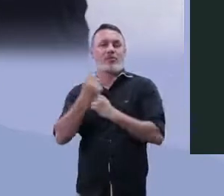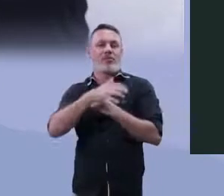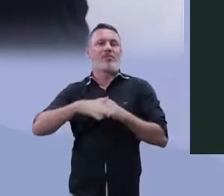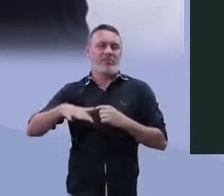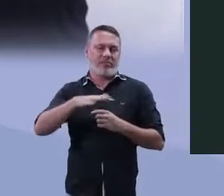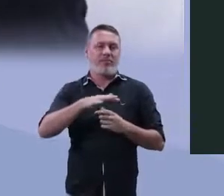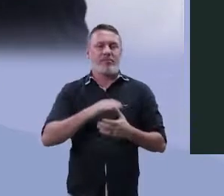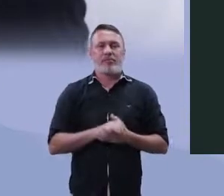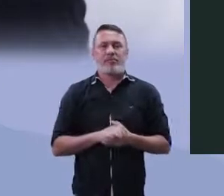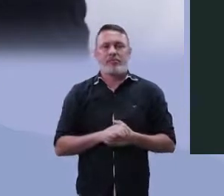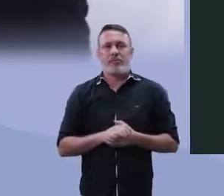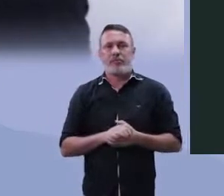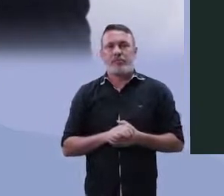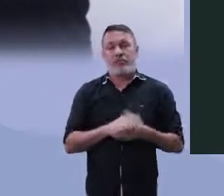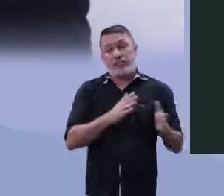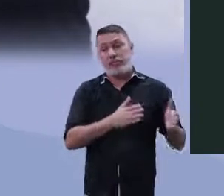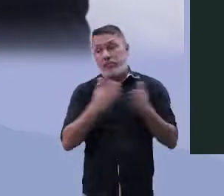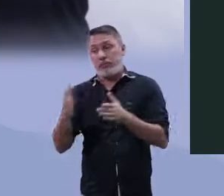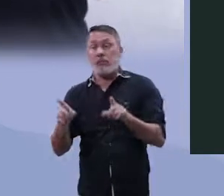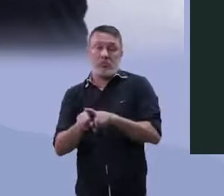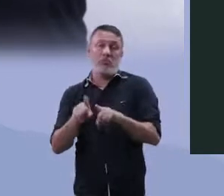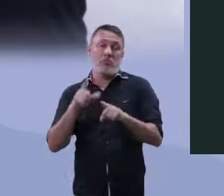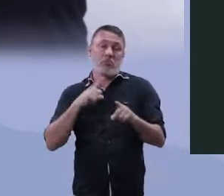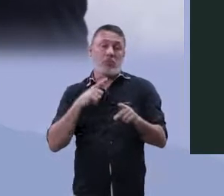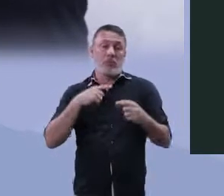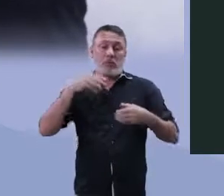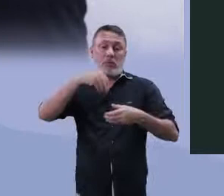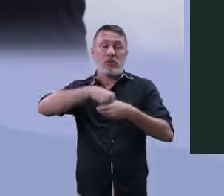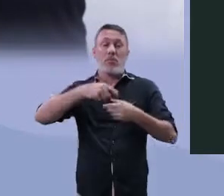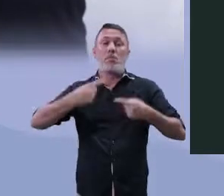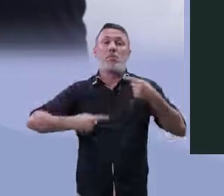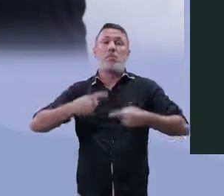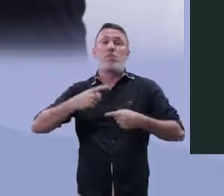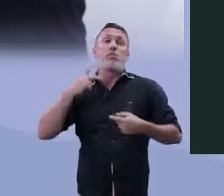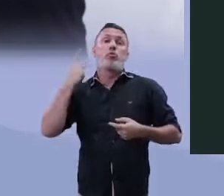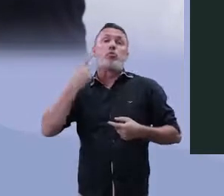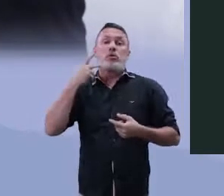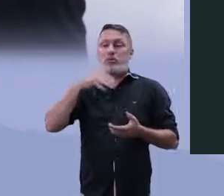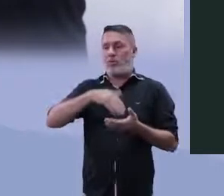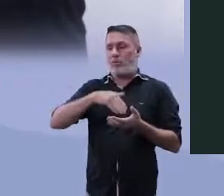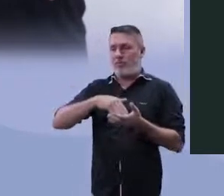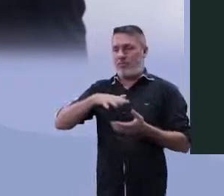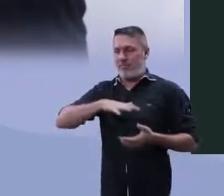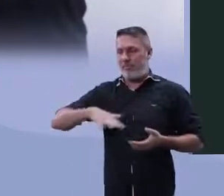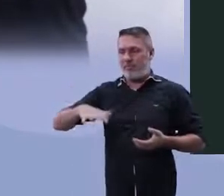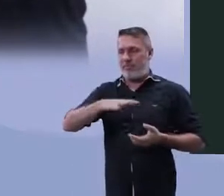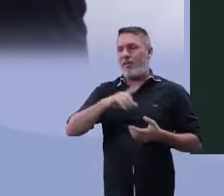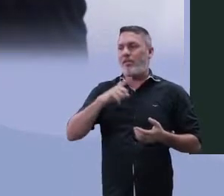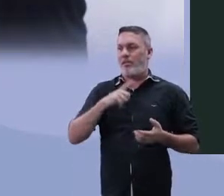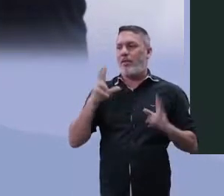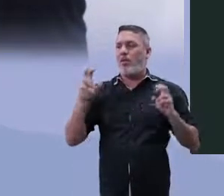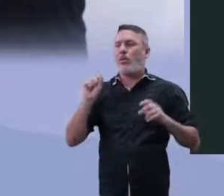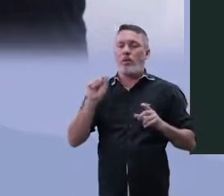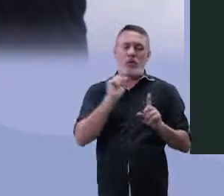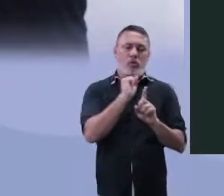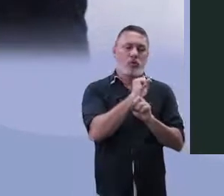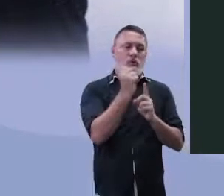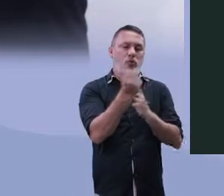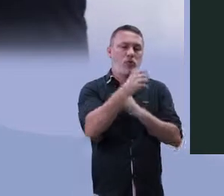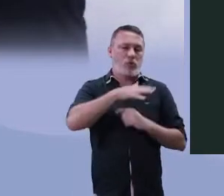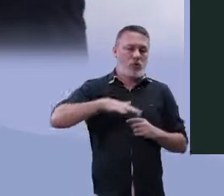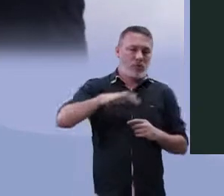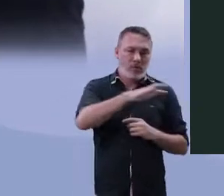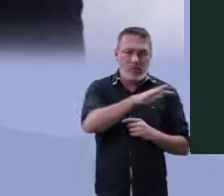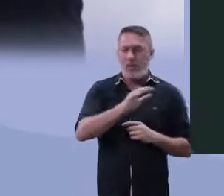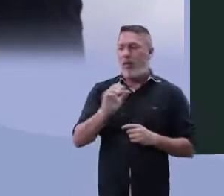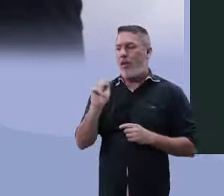né, mas inclui salário. E a representação política, que aí a gente pega embaixo, né, os socialistas e os anarquistas, que vão trabalhar